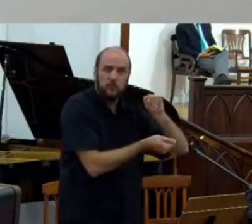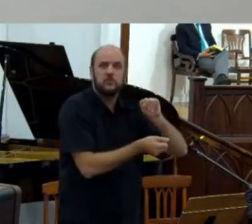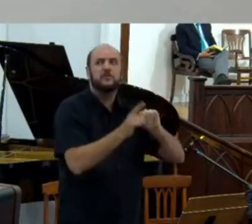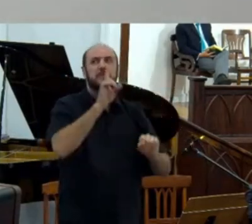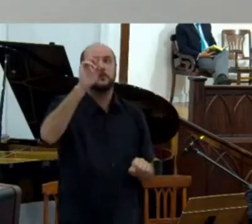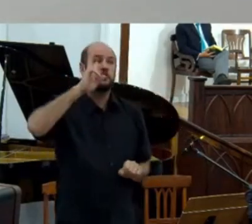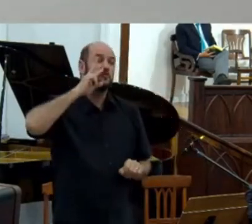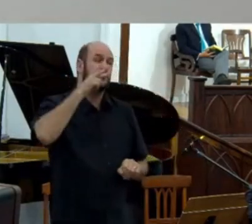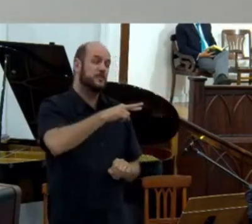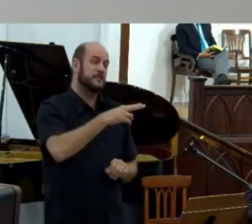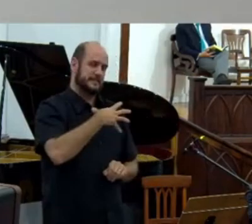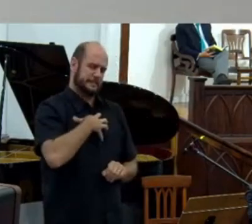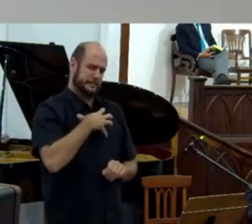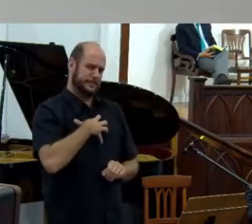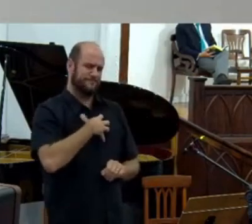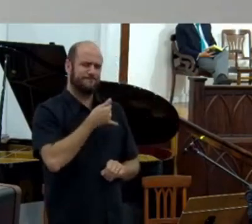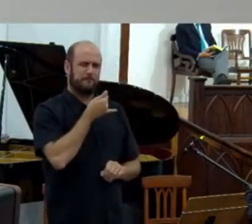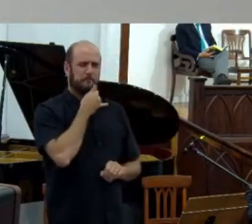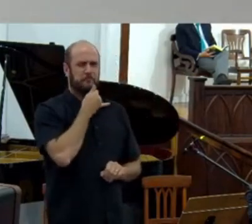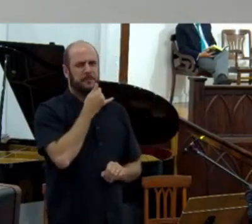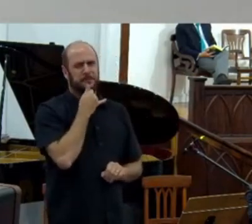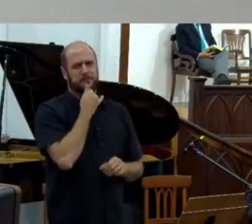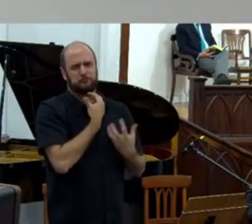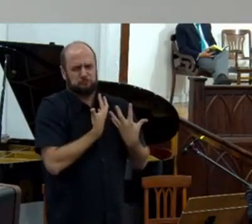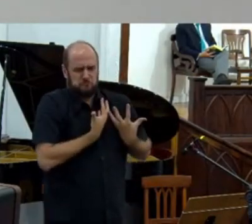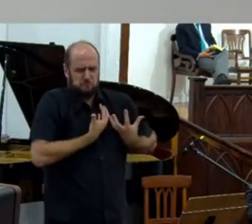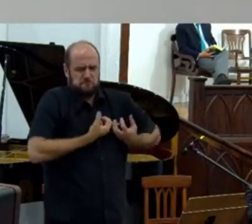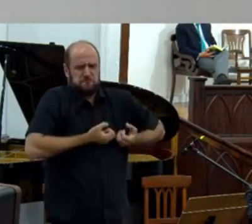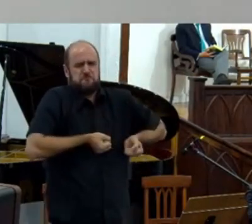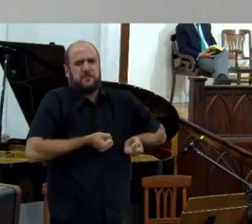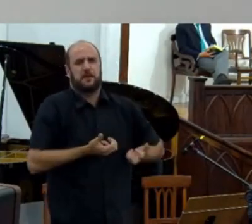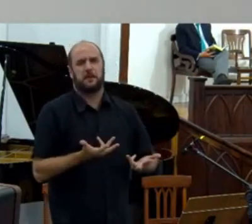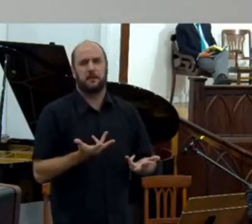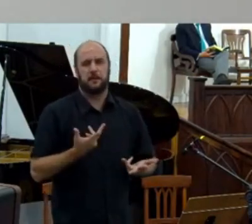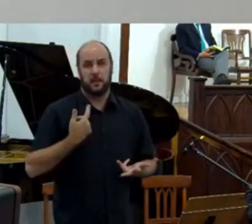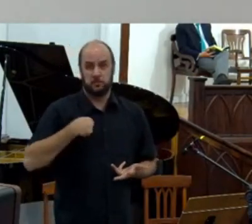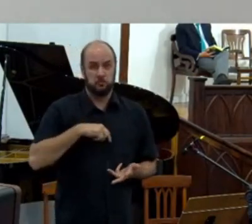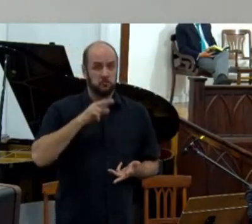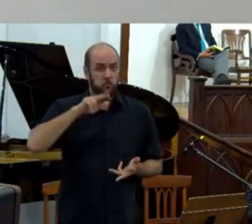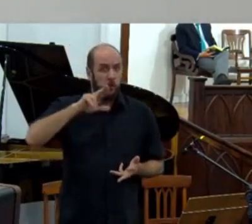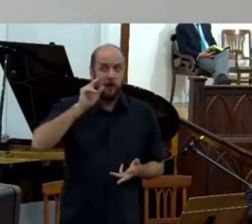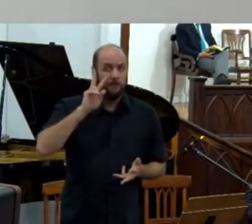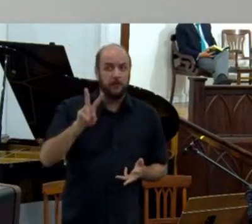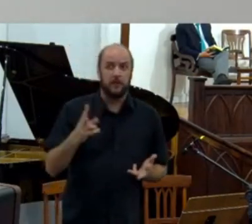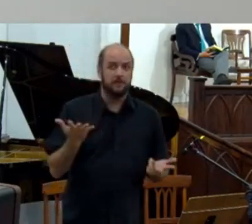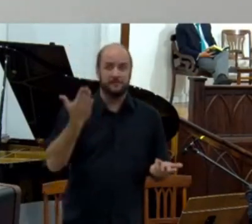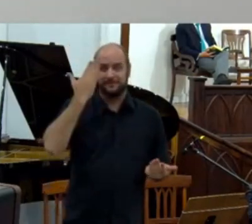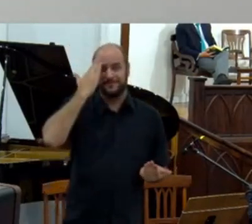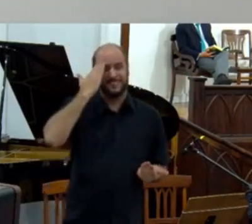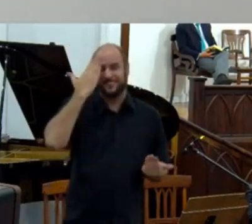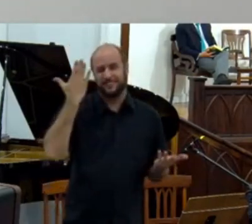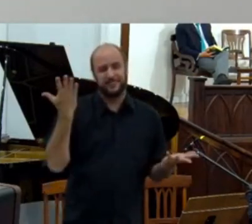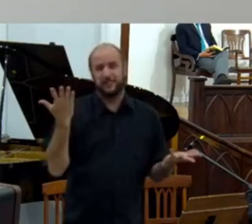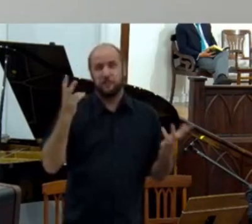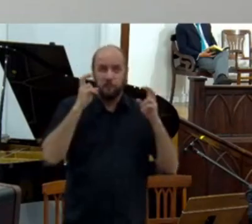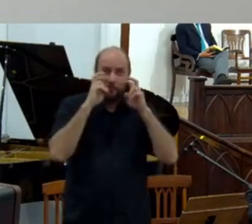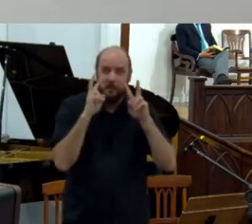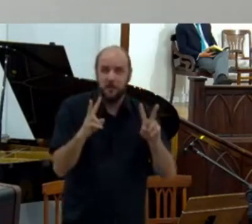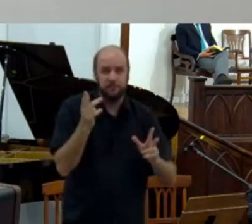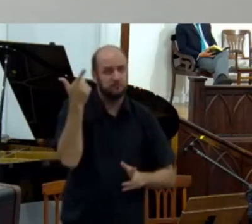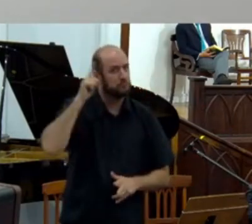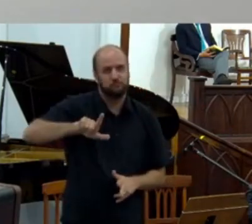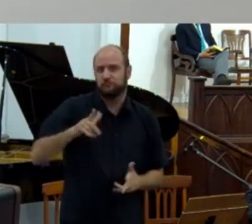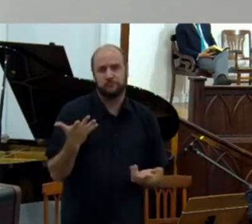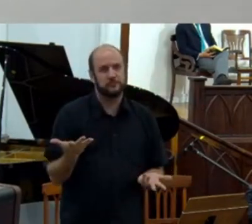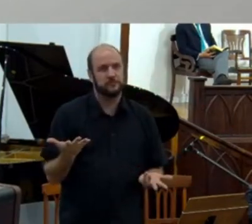fizeram o Senhor chegar a esse ponto de tristeza em seu coração. Os nossos olhos jamais conseguiriam contemplar isso.